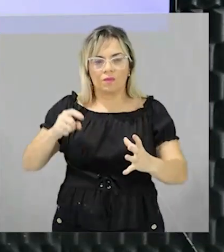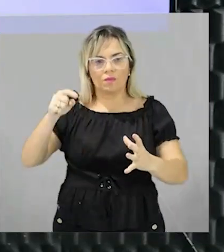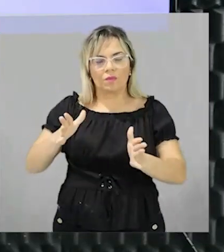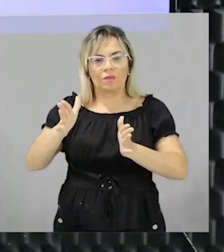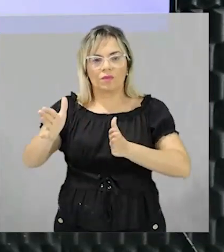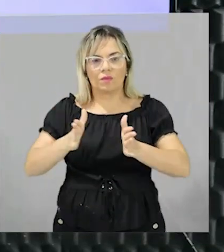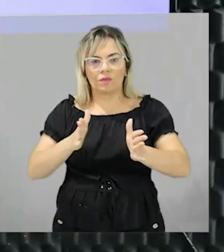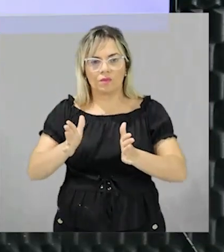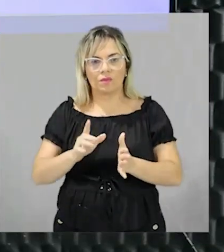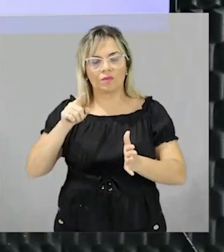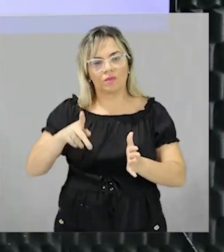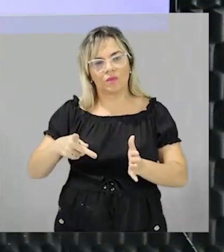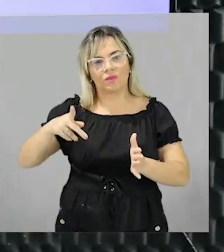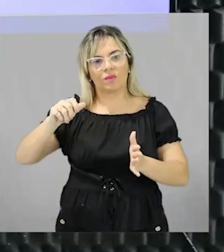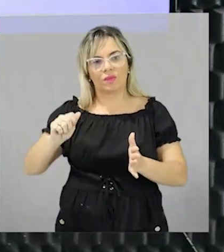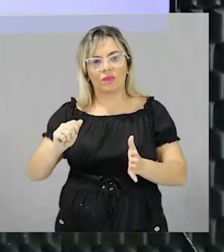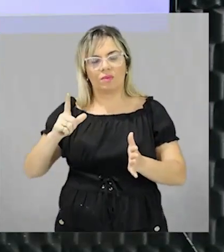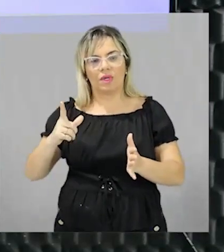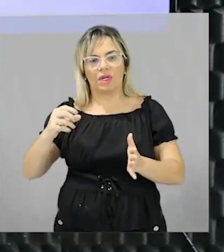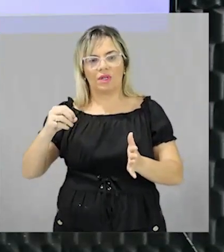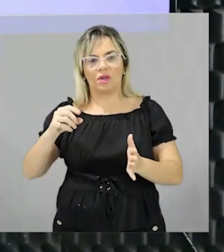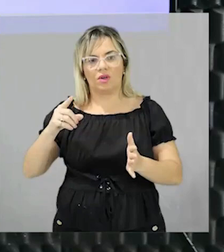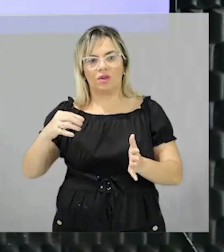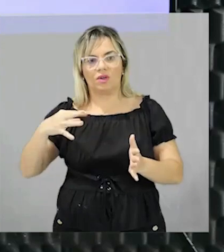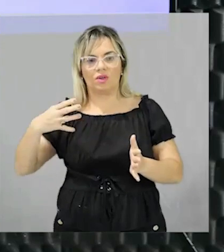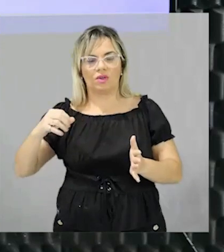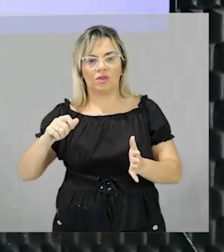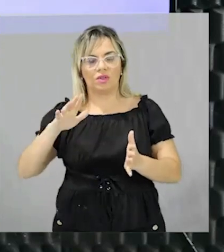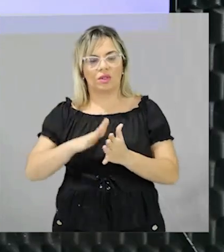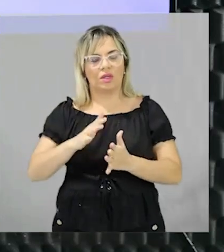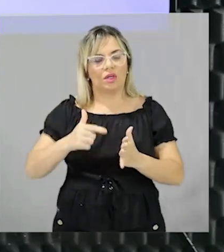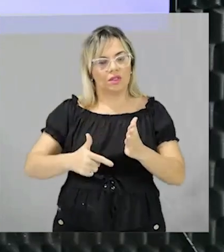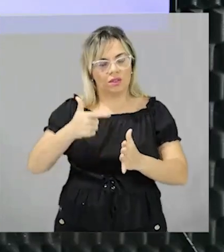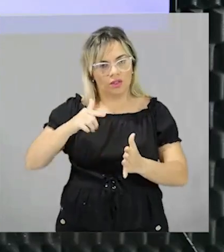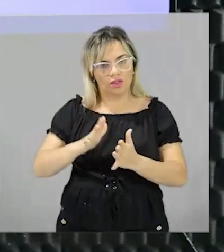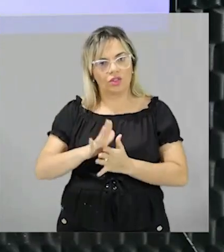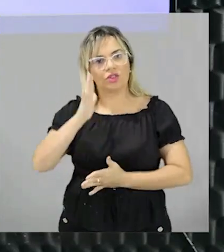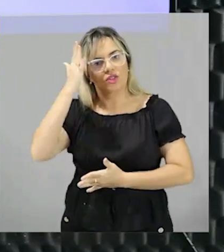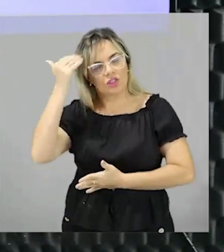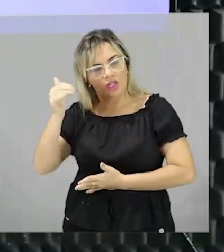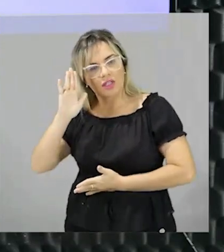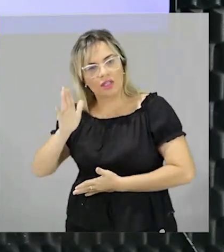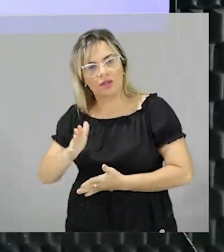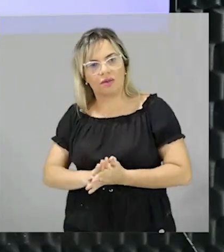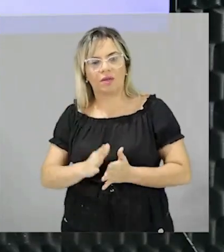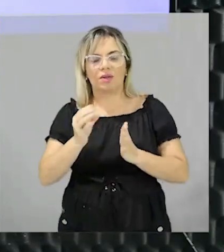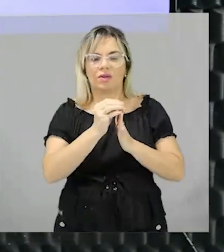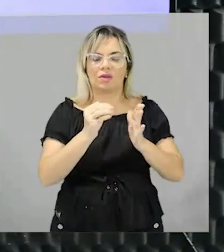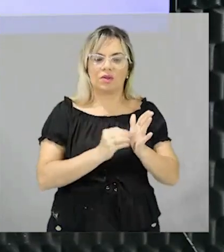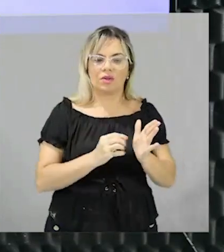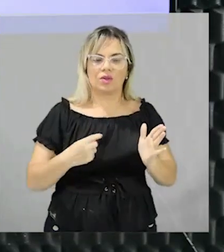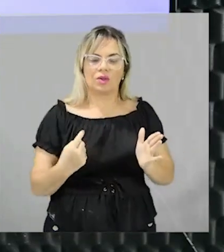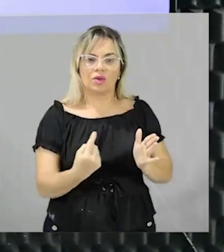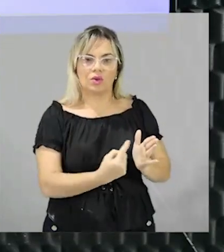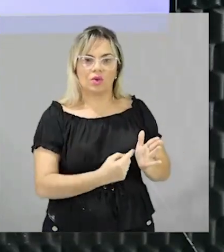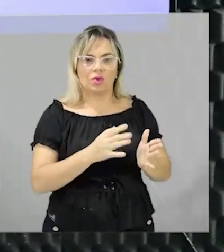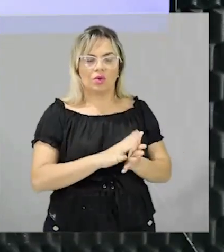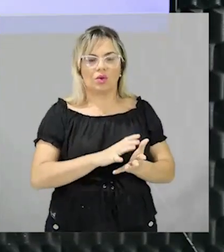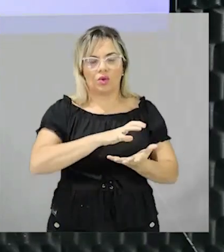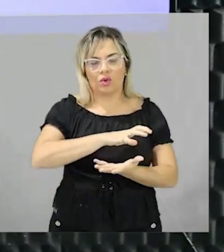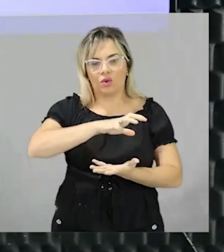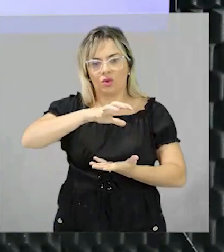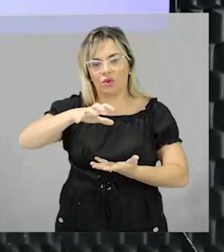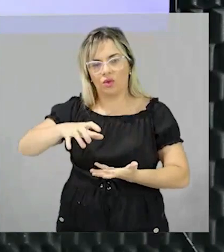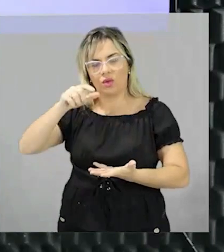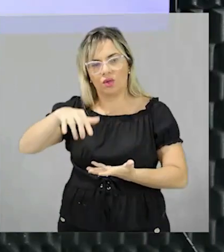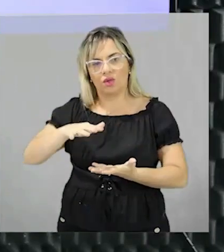era paleozoica, a segunda era, tá? Sabemos, já tivemos aula sobre isso, que o nosso continente, que hoje os continentes